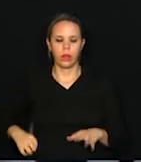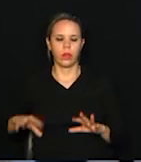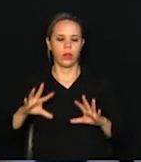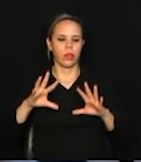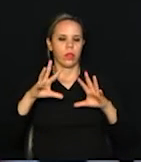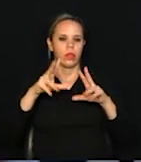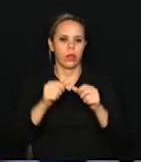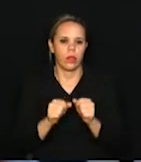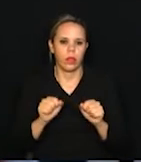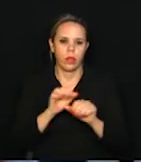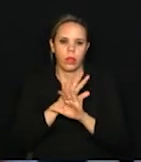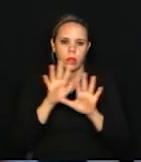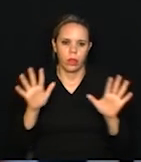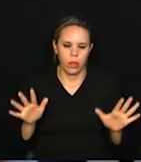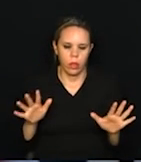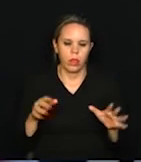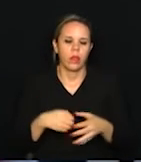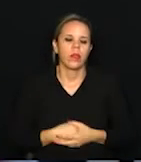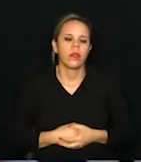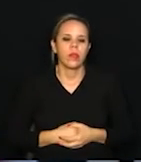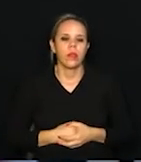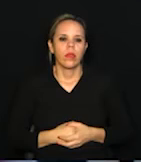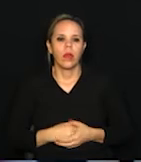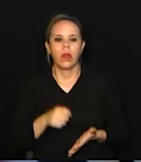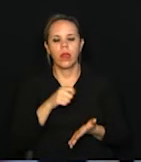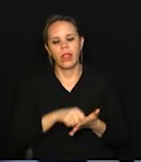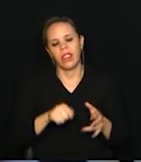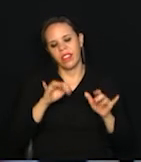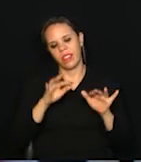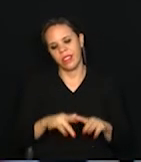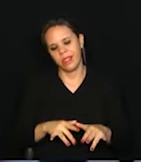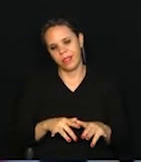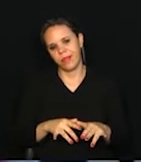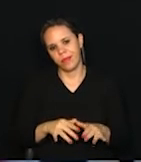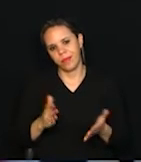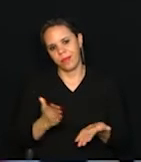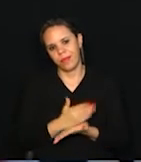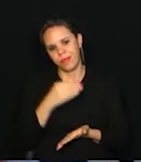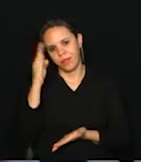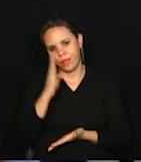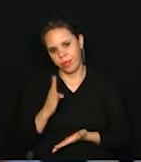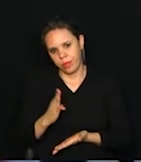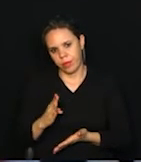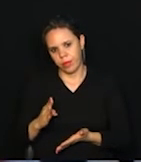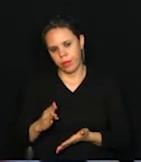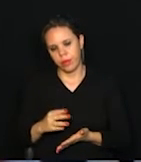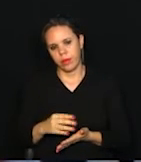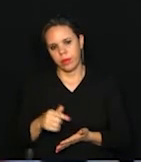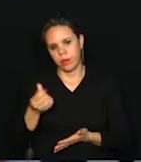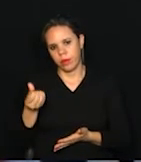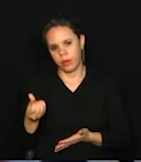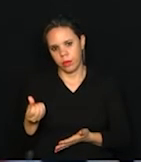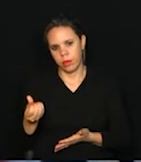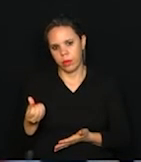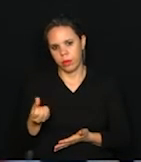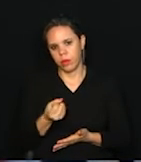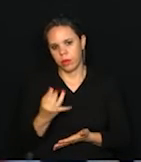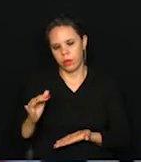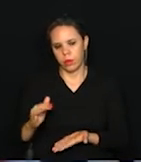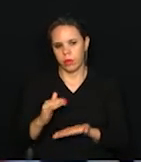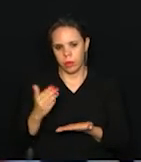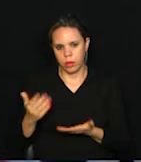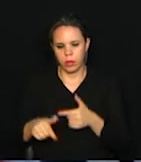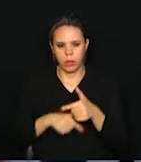está brilhantemente descrito nesse Manual Brasileiro de Sinalização. São 6 volumes,